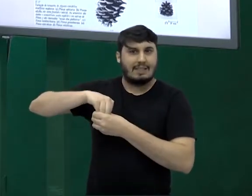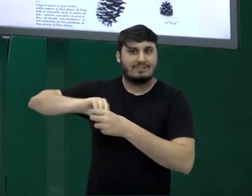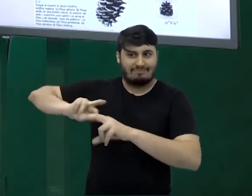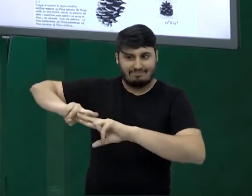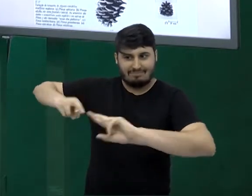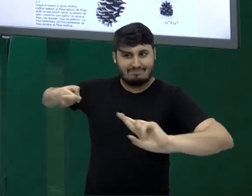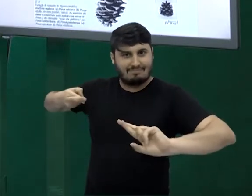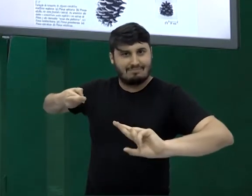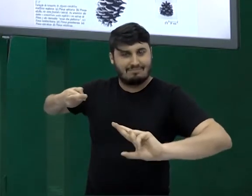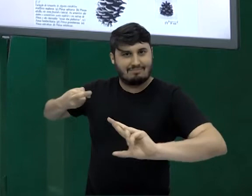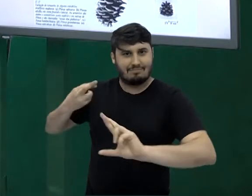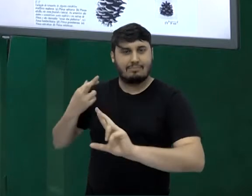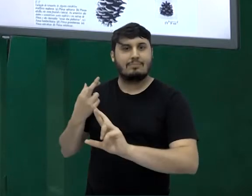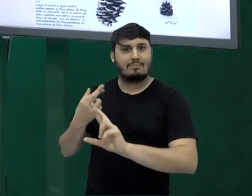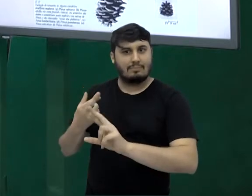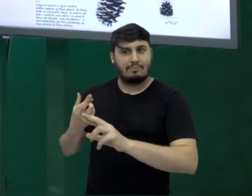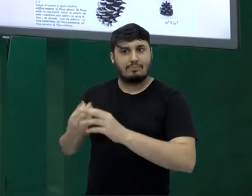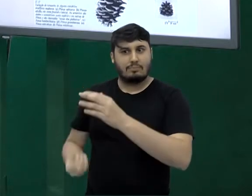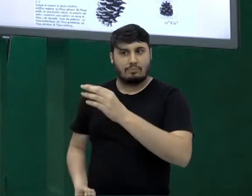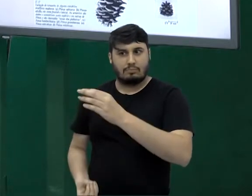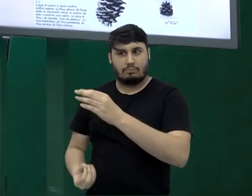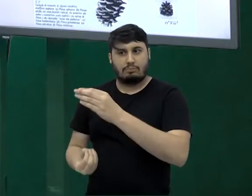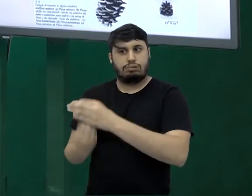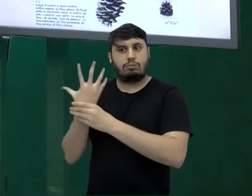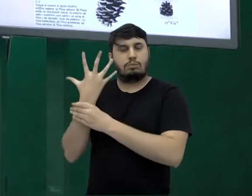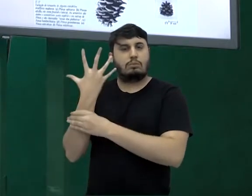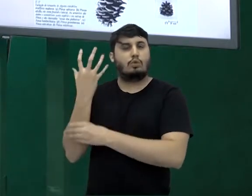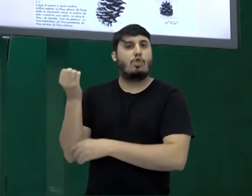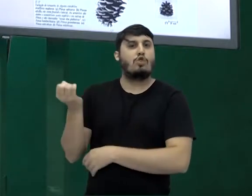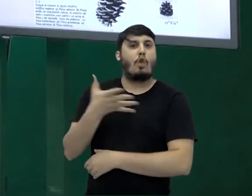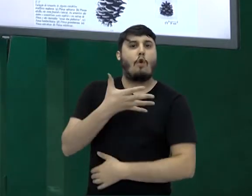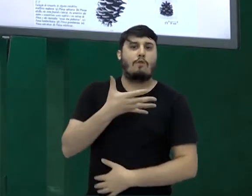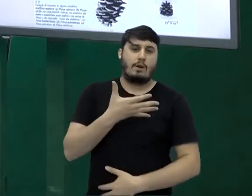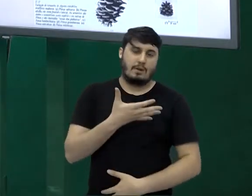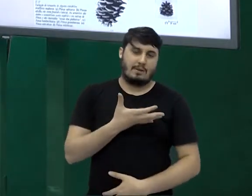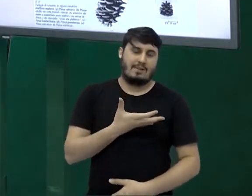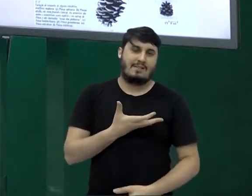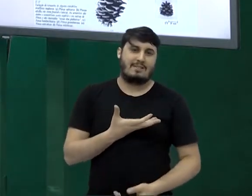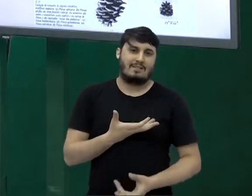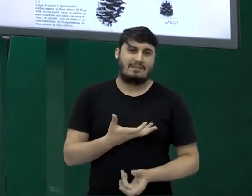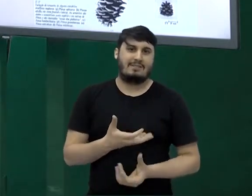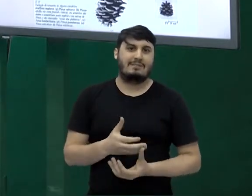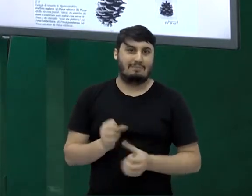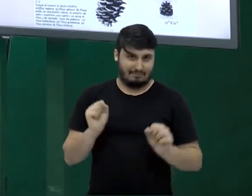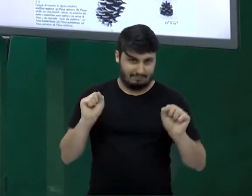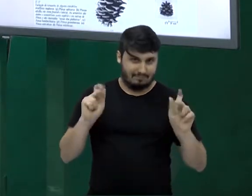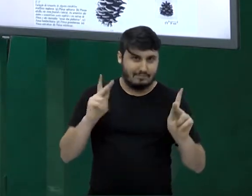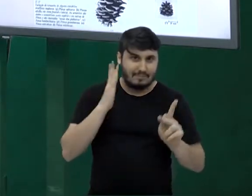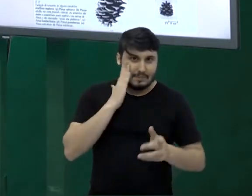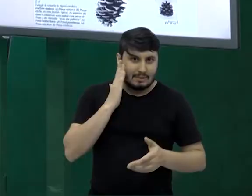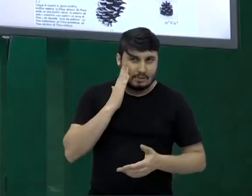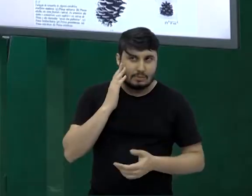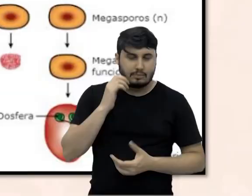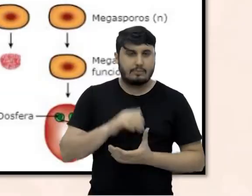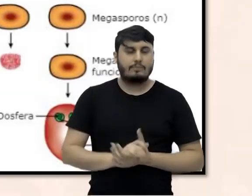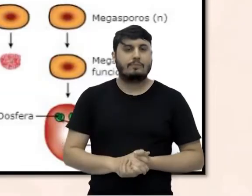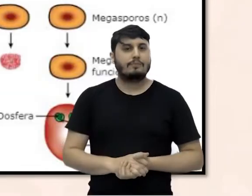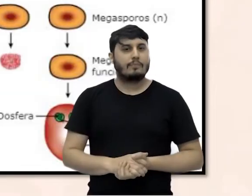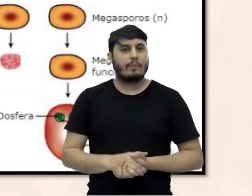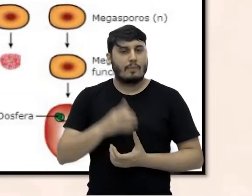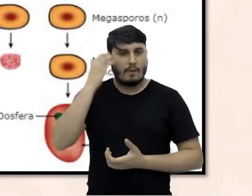chegar aqui, ó, na oosfera, houve a fecundação, tem a formação de uma